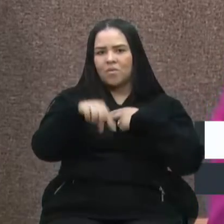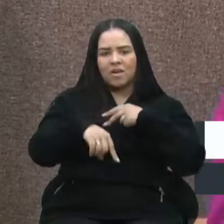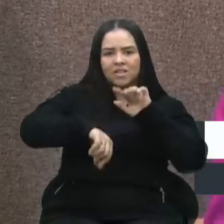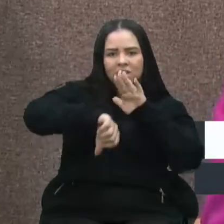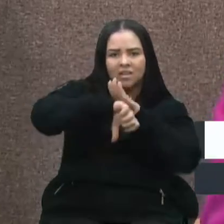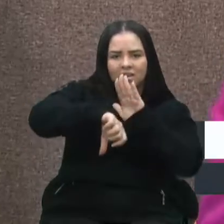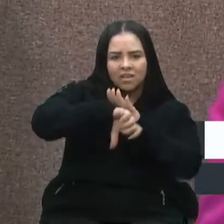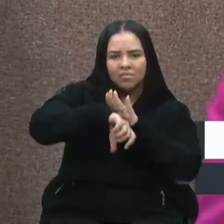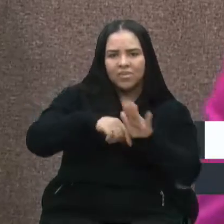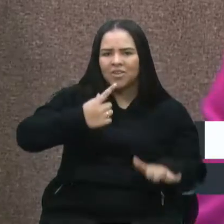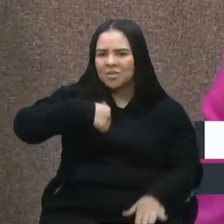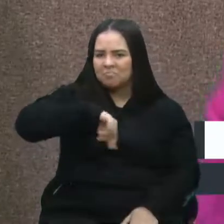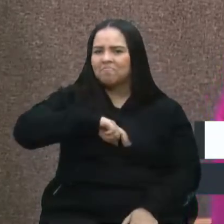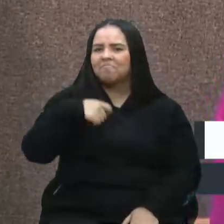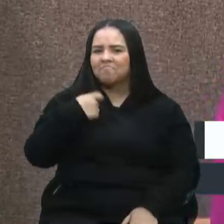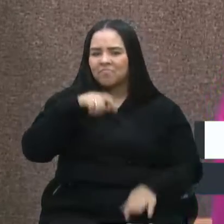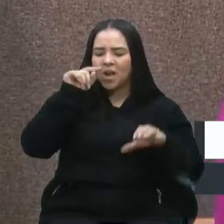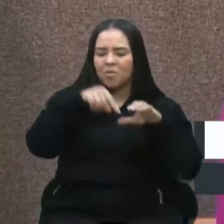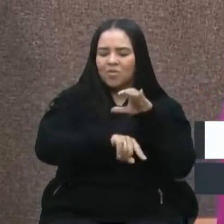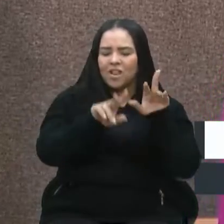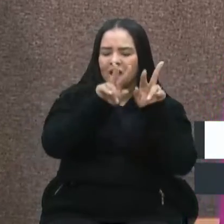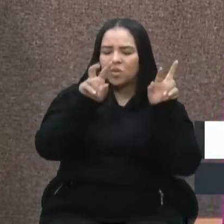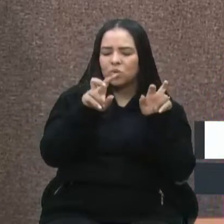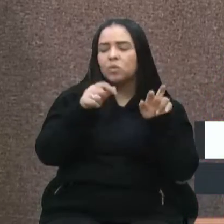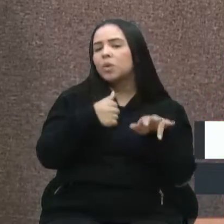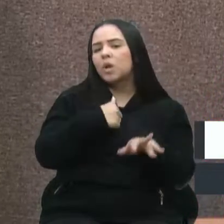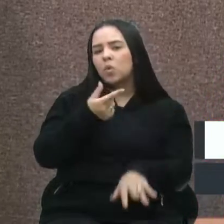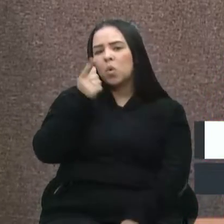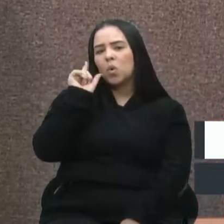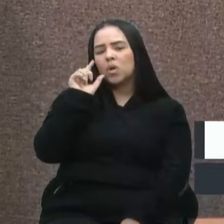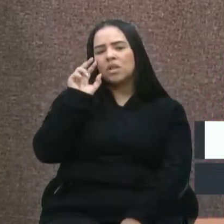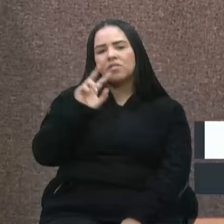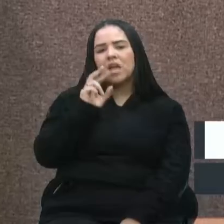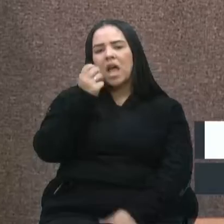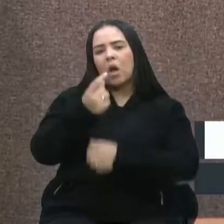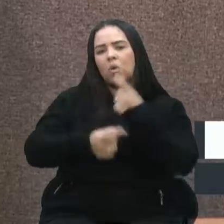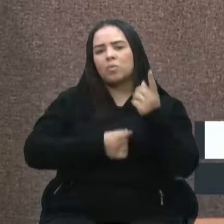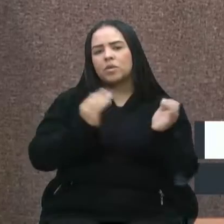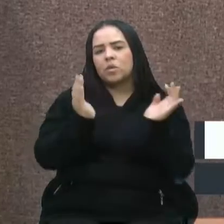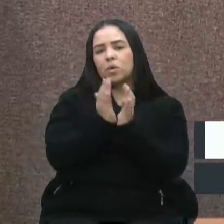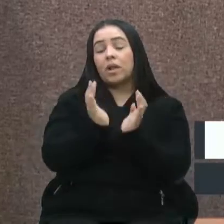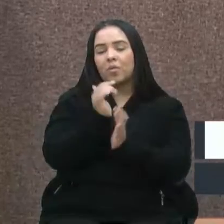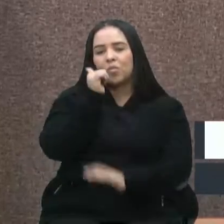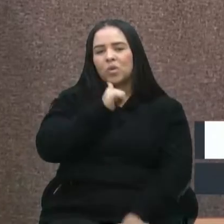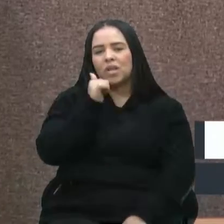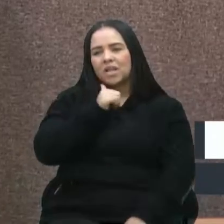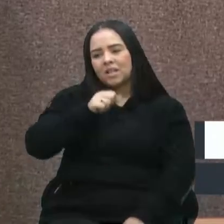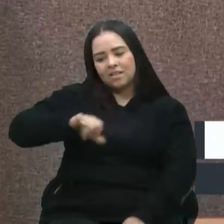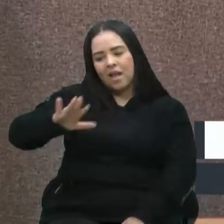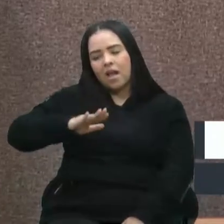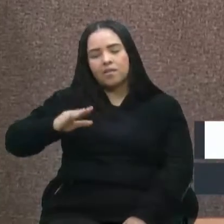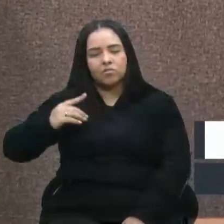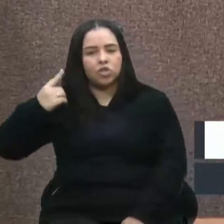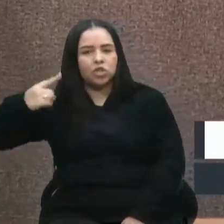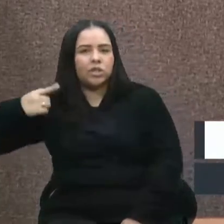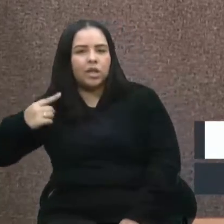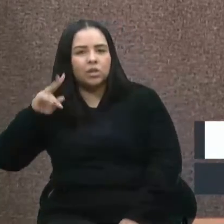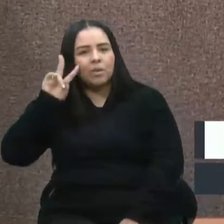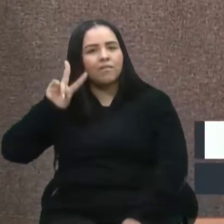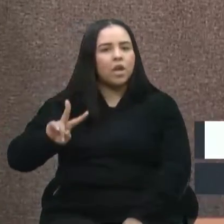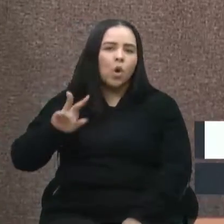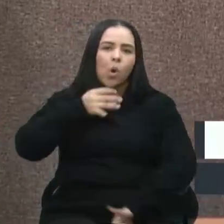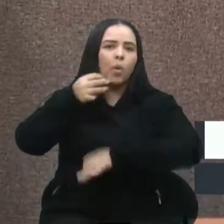questões que a gente precisa se aprofundar eu vou dizer para vocês ontem eu até gostei algumas colegas assim algumas mulheres área do direito que eu conheço para ver as suas